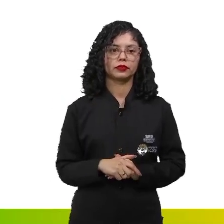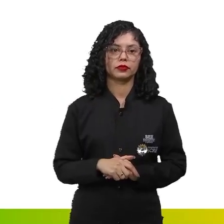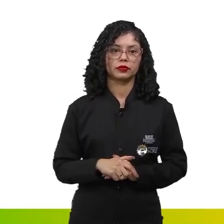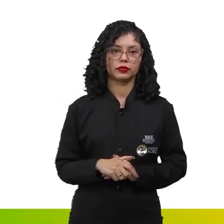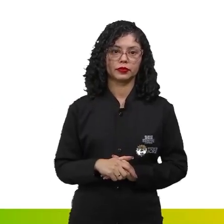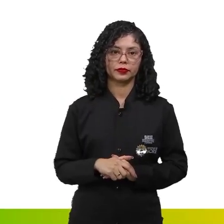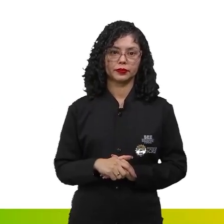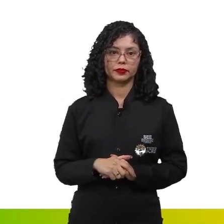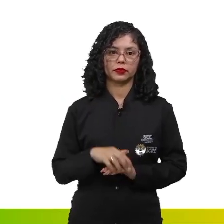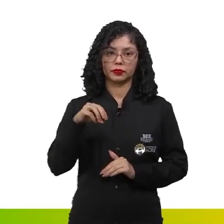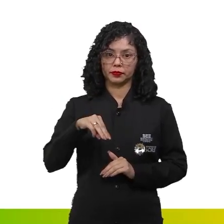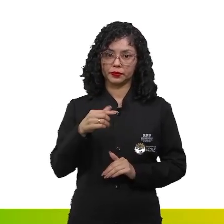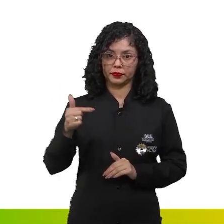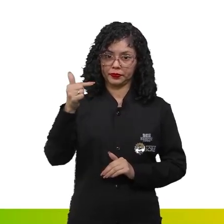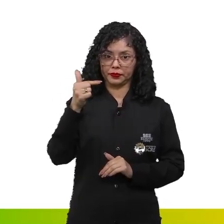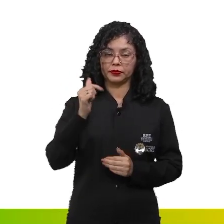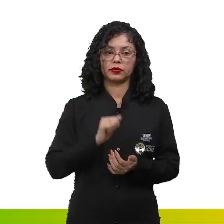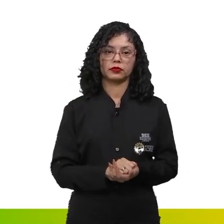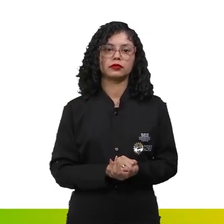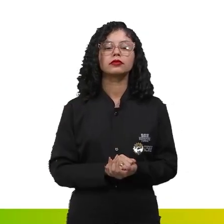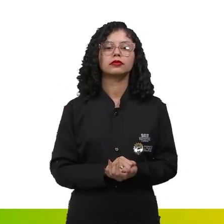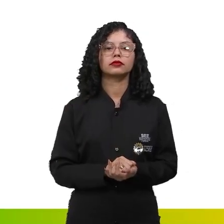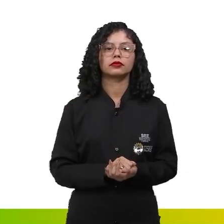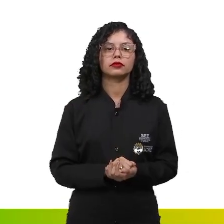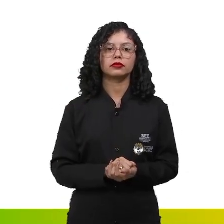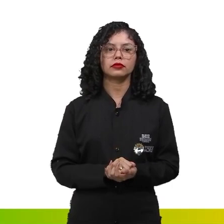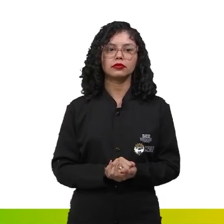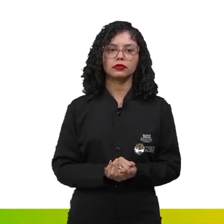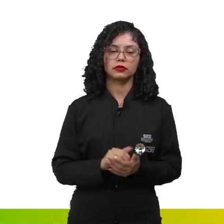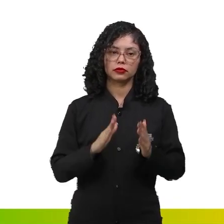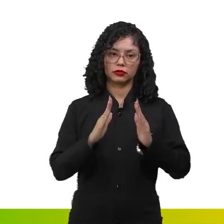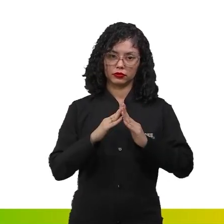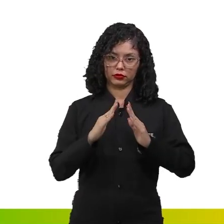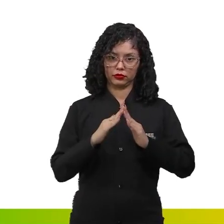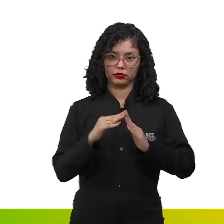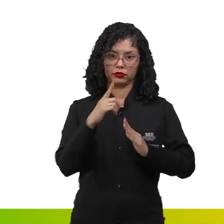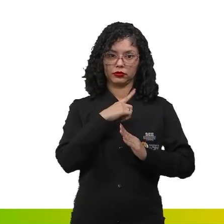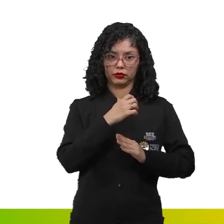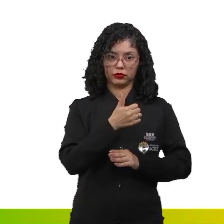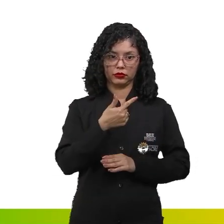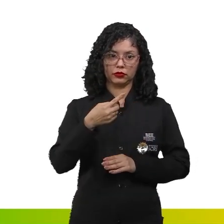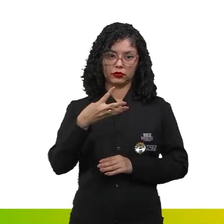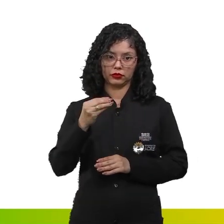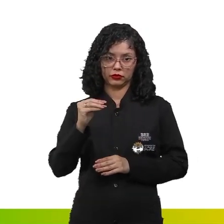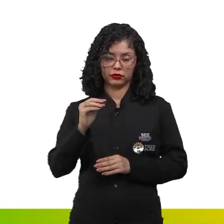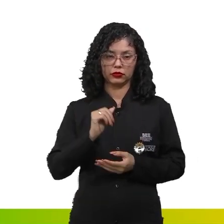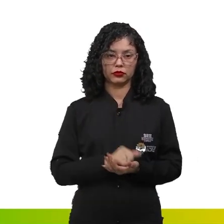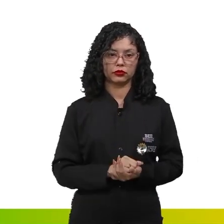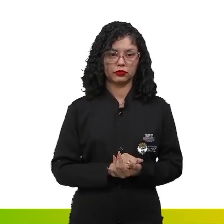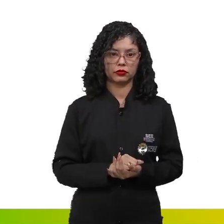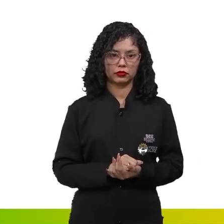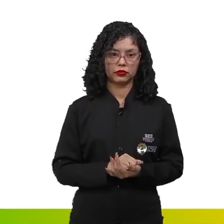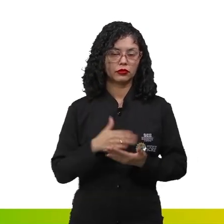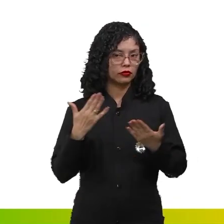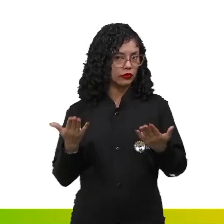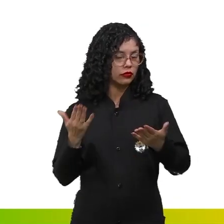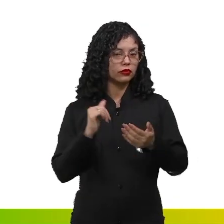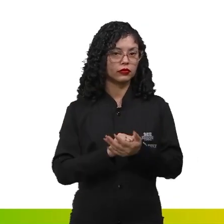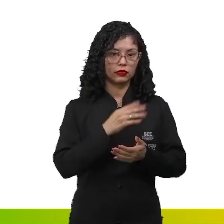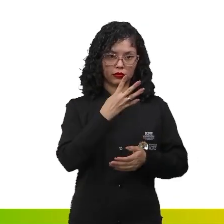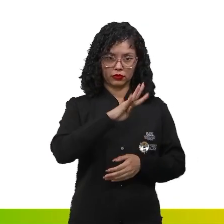7.200 metros quadrados para a casa que tem 240 metros quadrados e